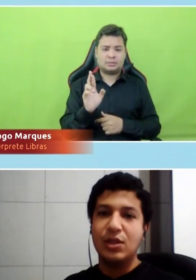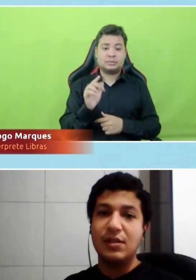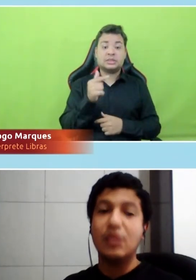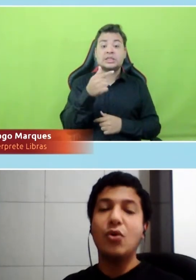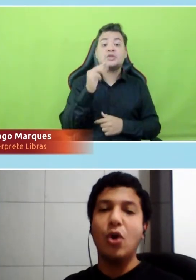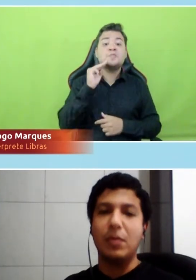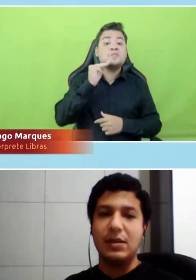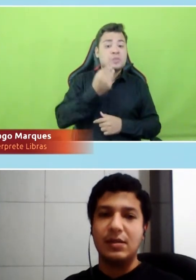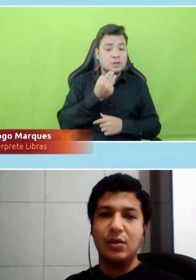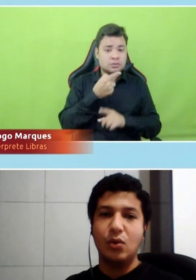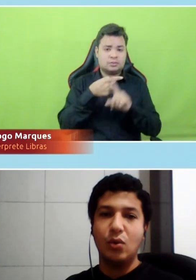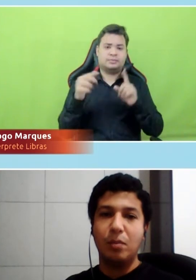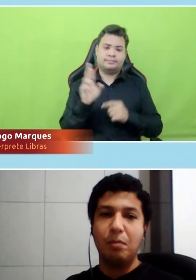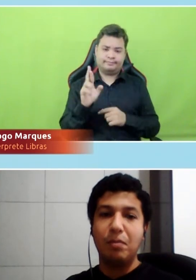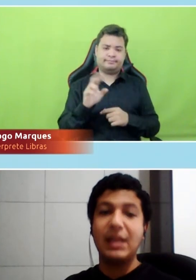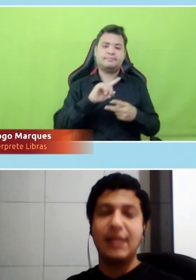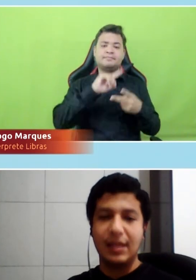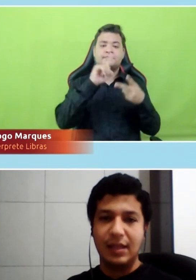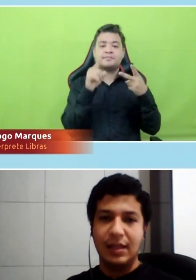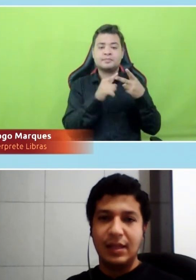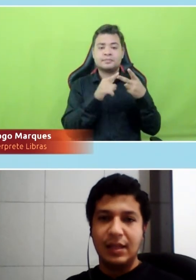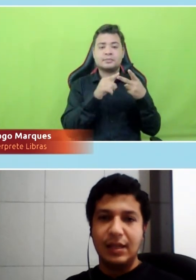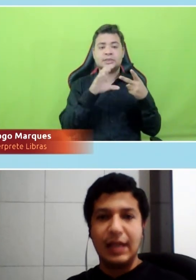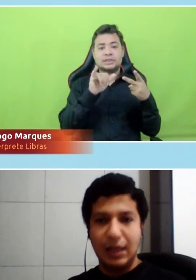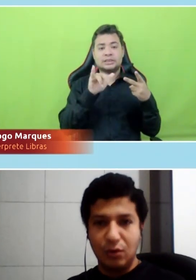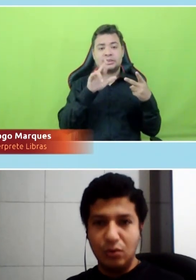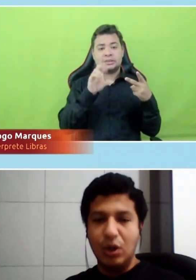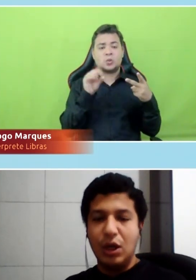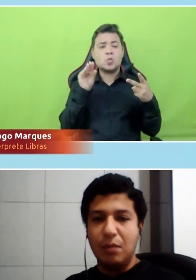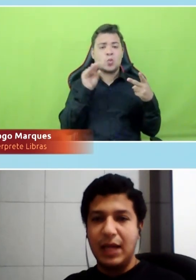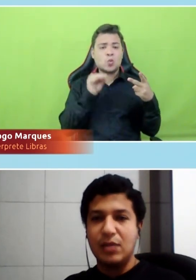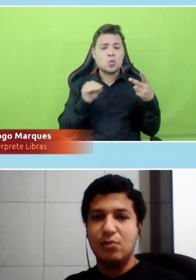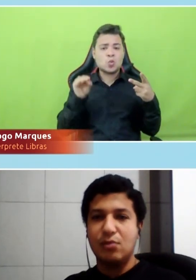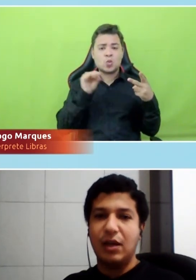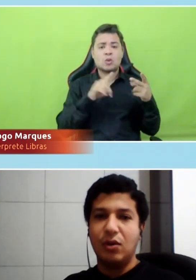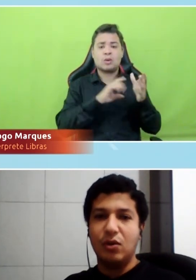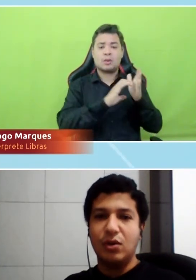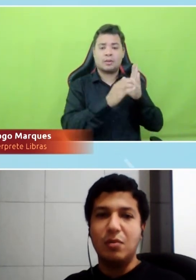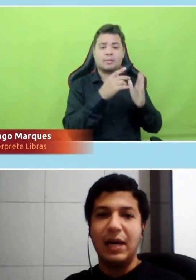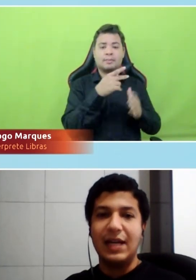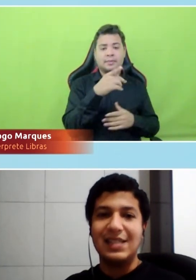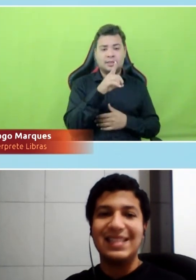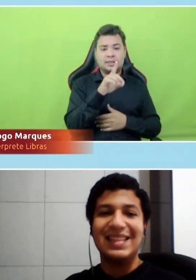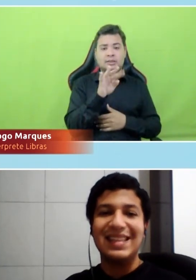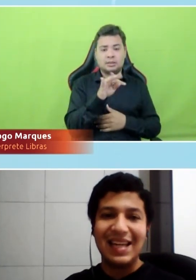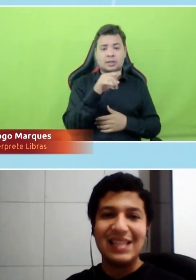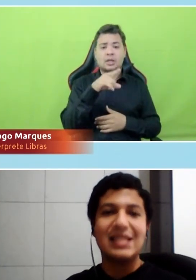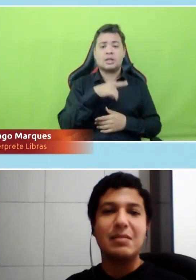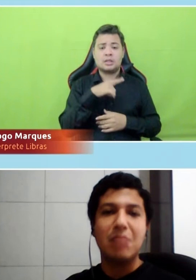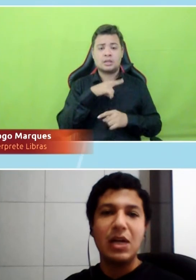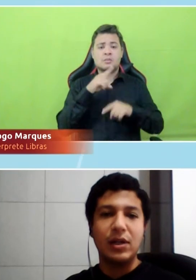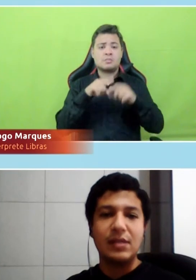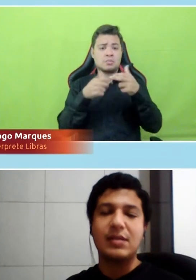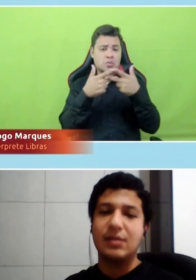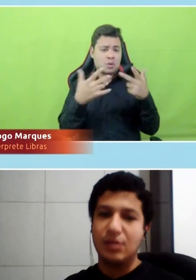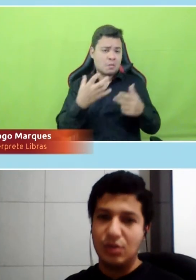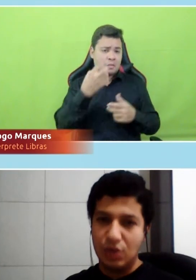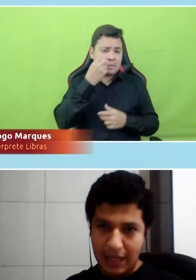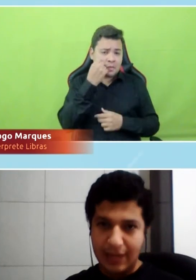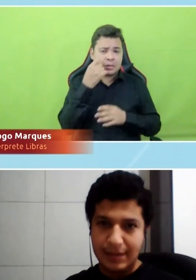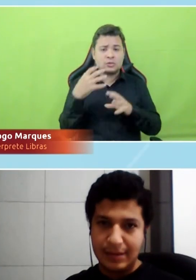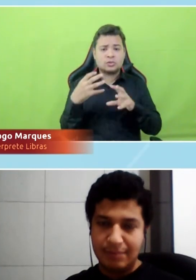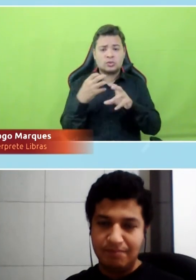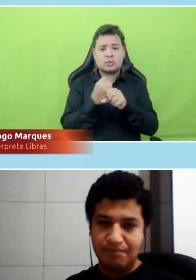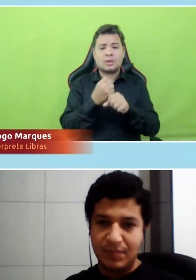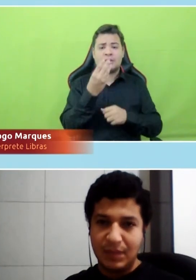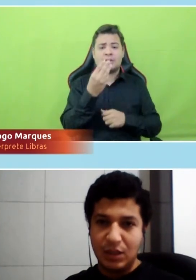de Ciro Gomes, do PDT, que declarou bens no valor de mais de 3 milhões de